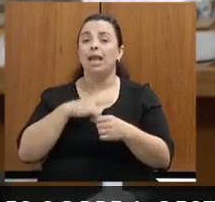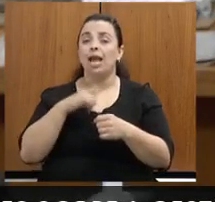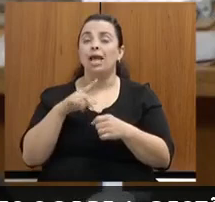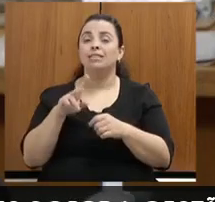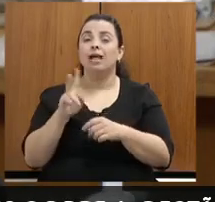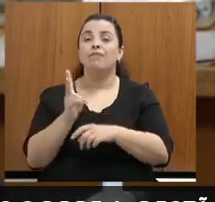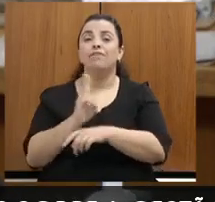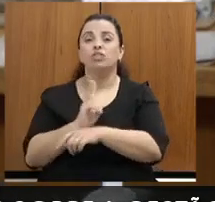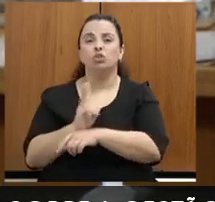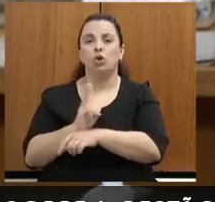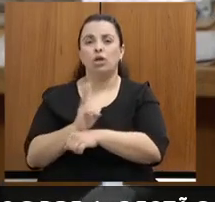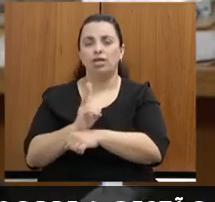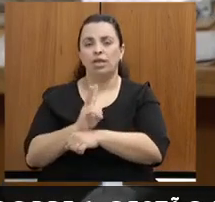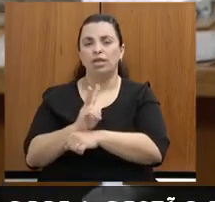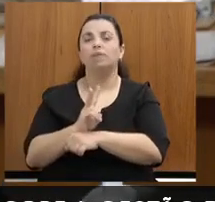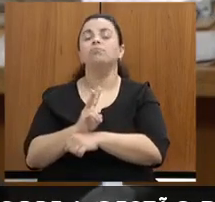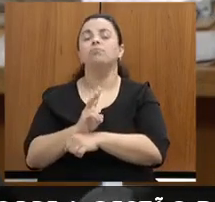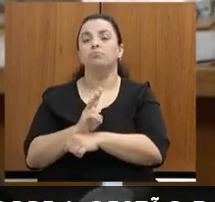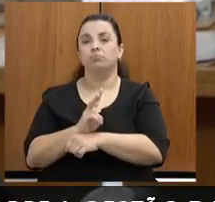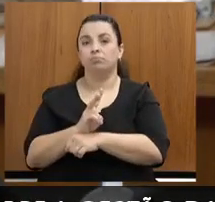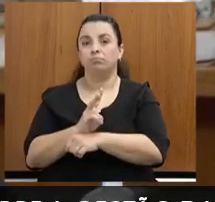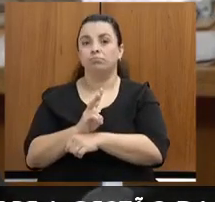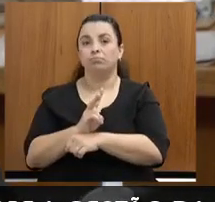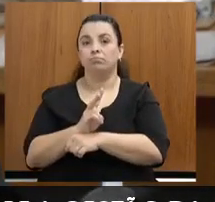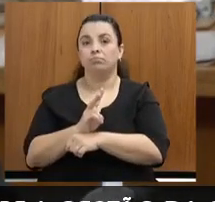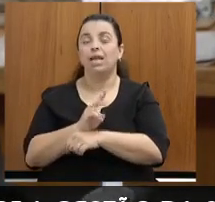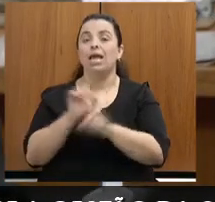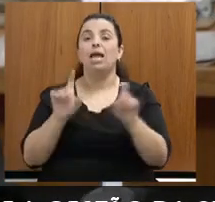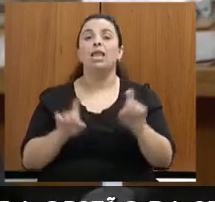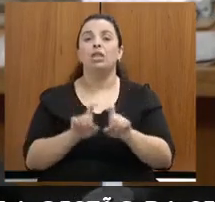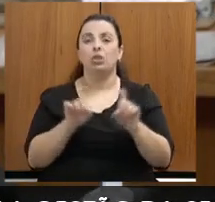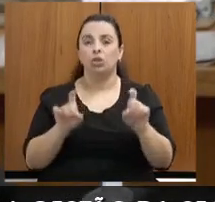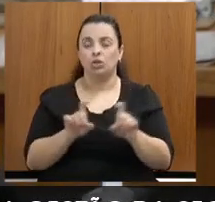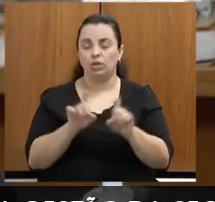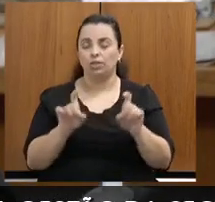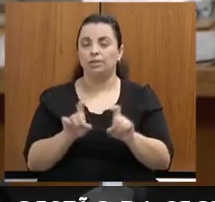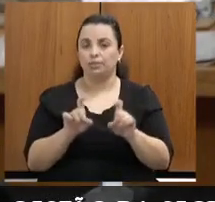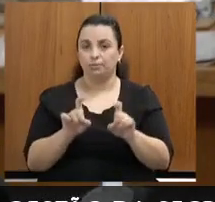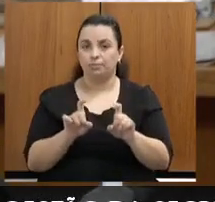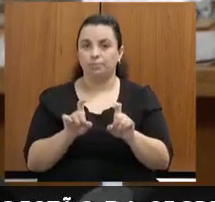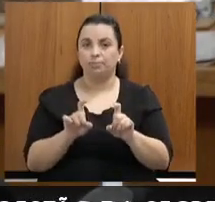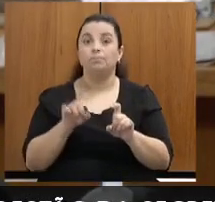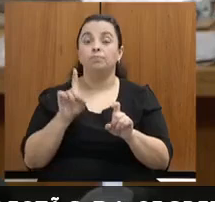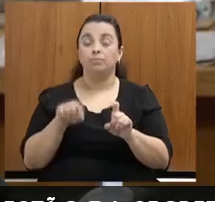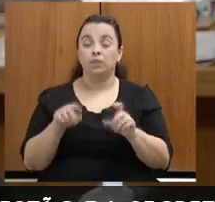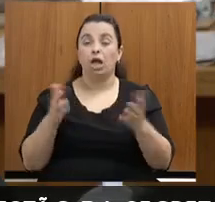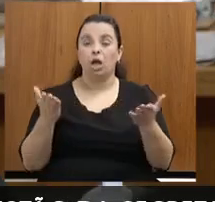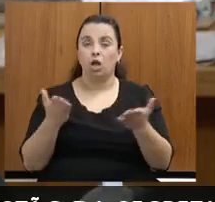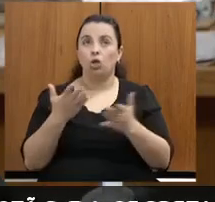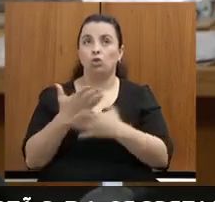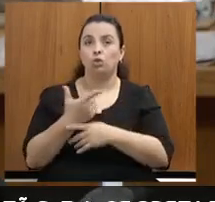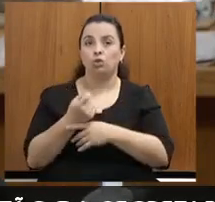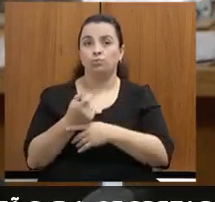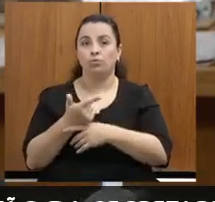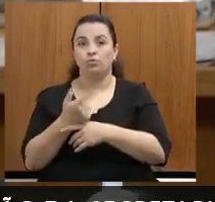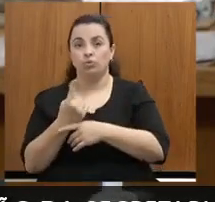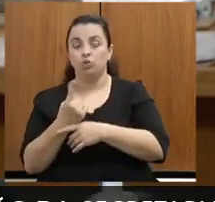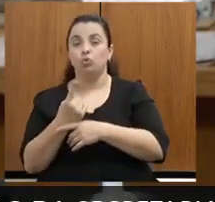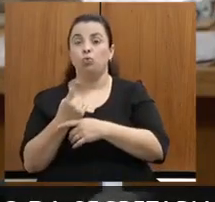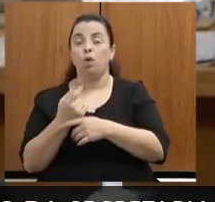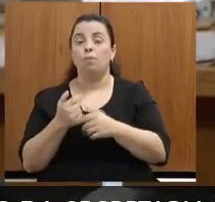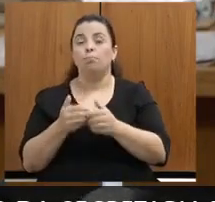sendo que apenas desse ano foram implantadas ocorreu a expansão para